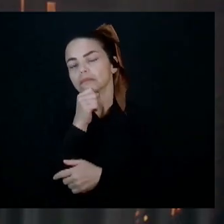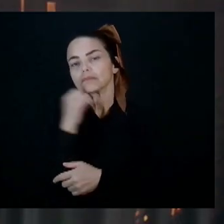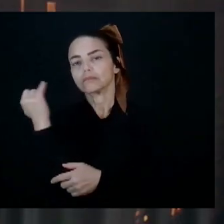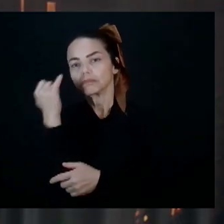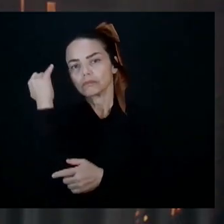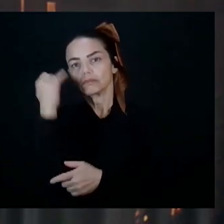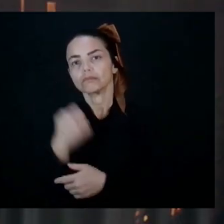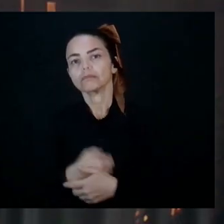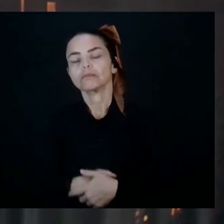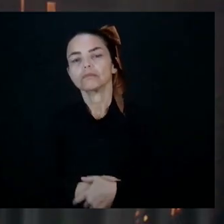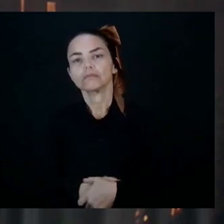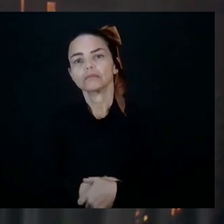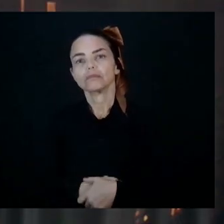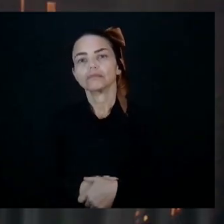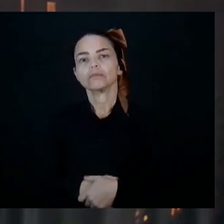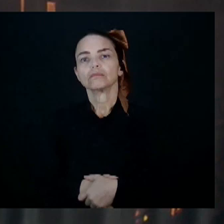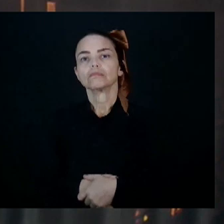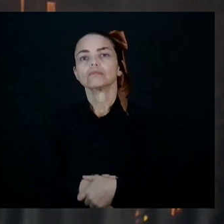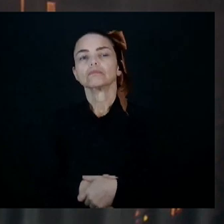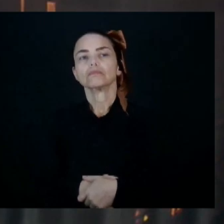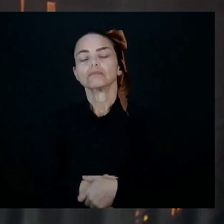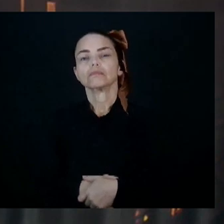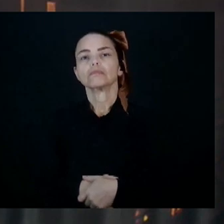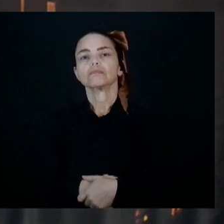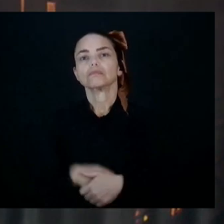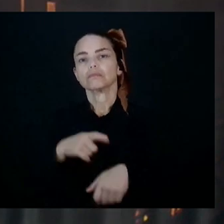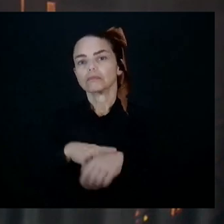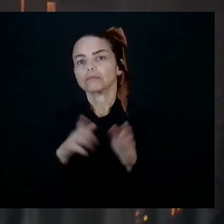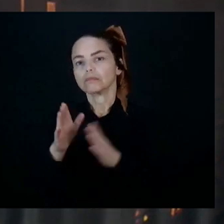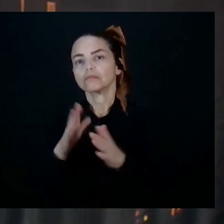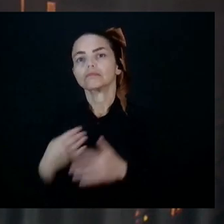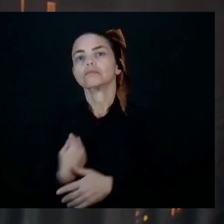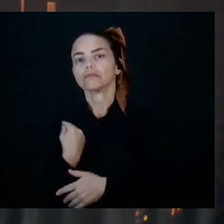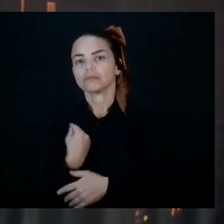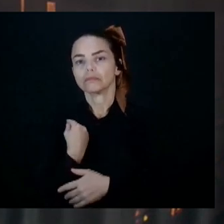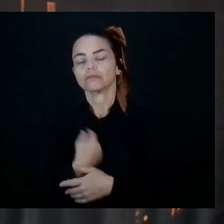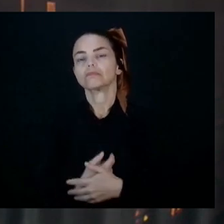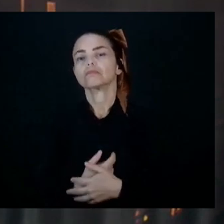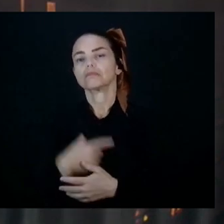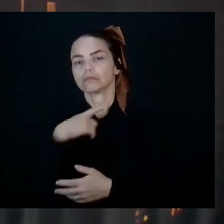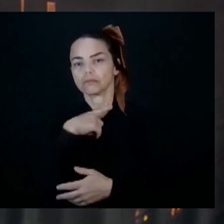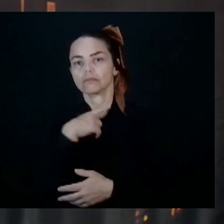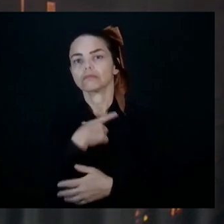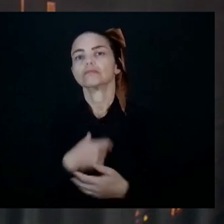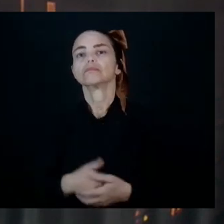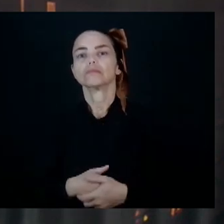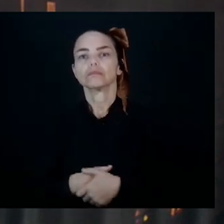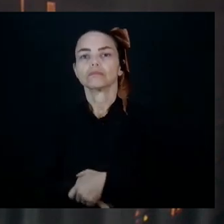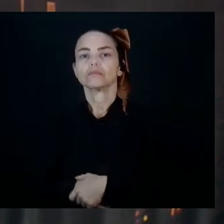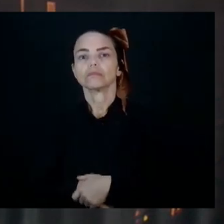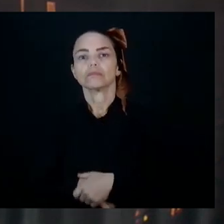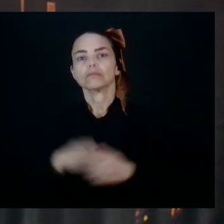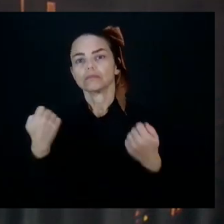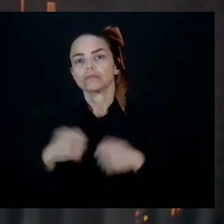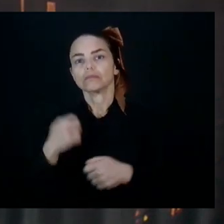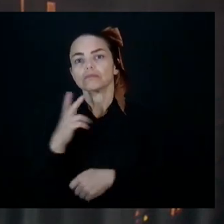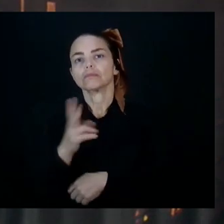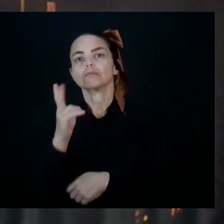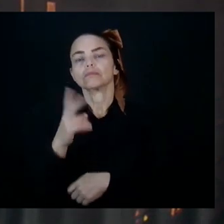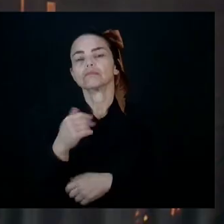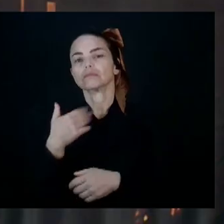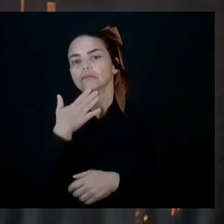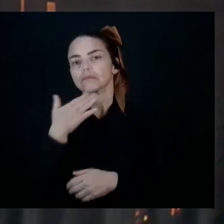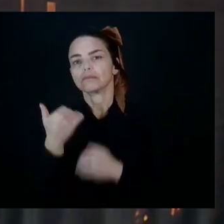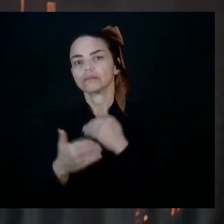gente ter em mente o momento presente é o que nós temos, né? Então a gente precisa sempre atualizar. Não adianta